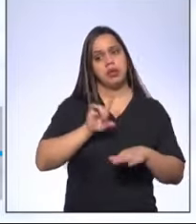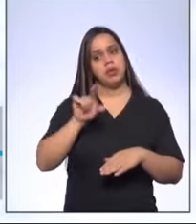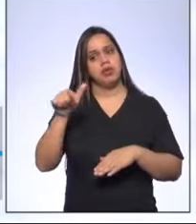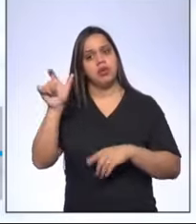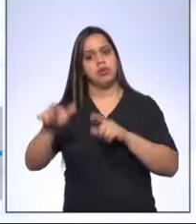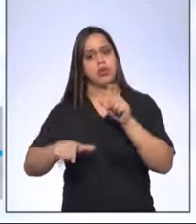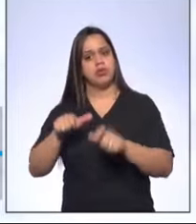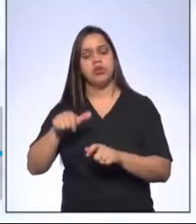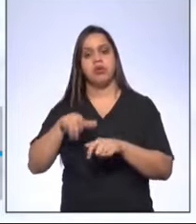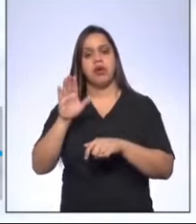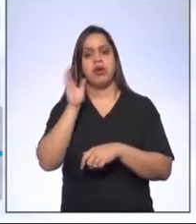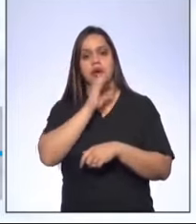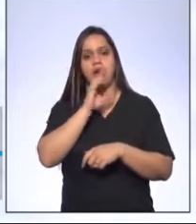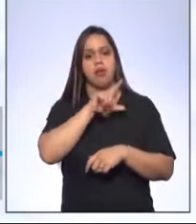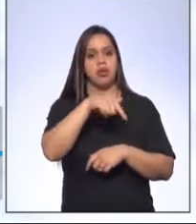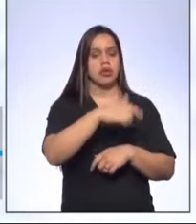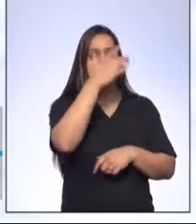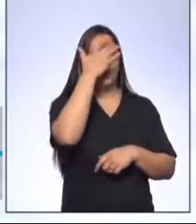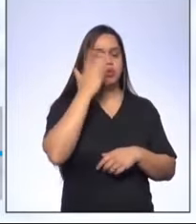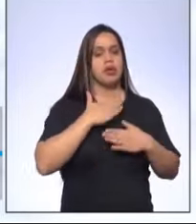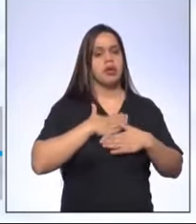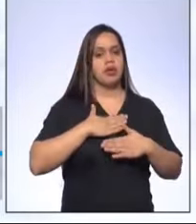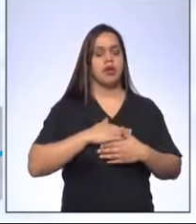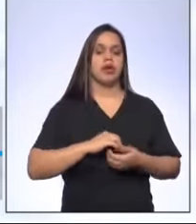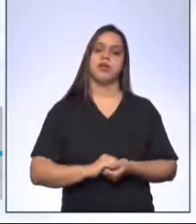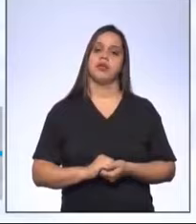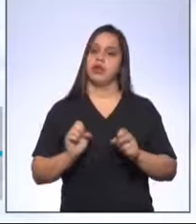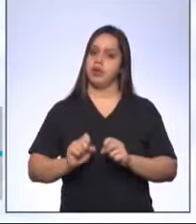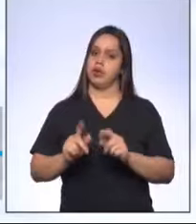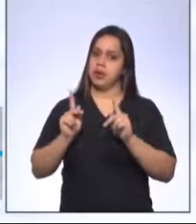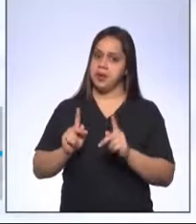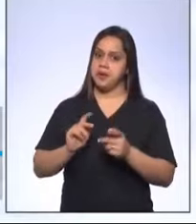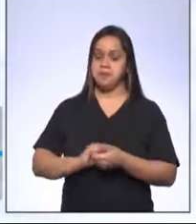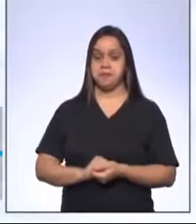mais lento. Tudo bem, gente? Muito bem.